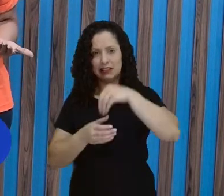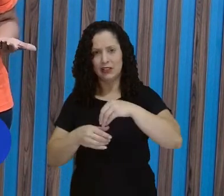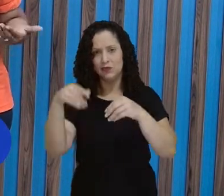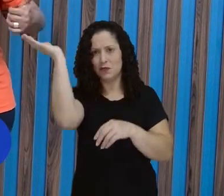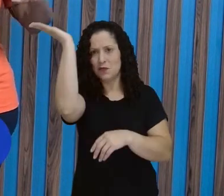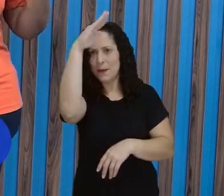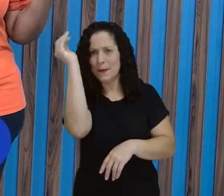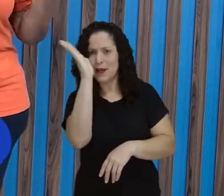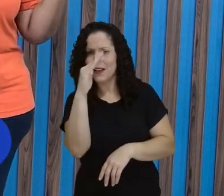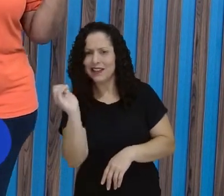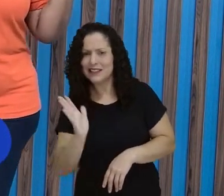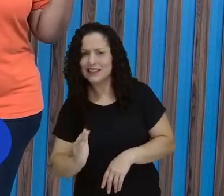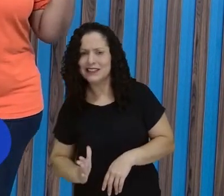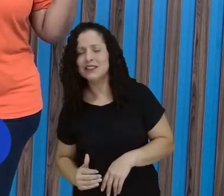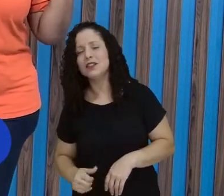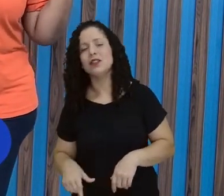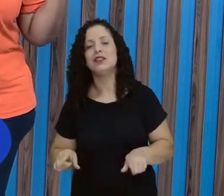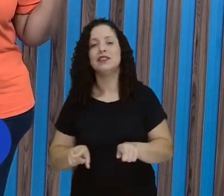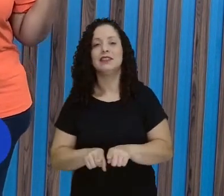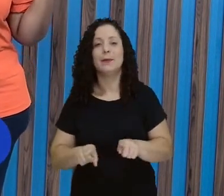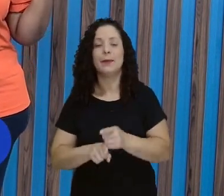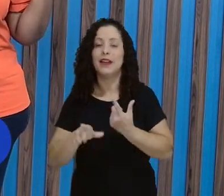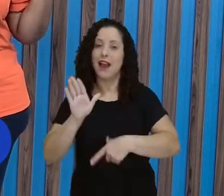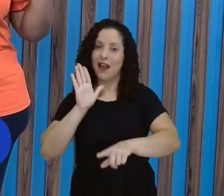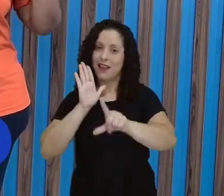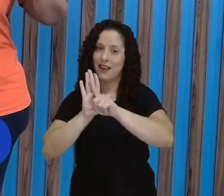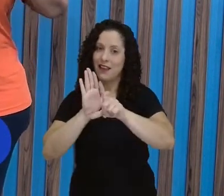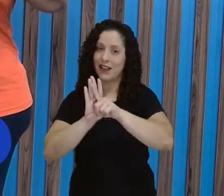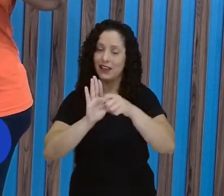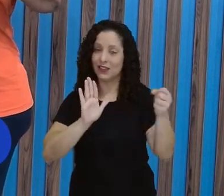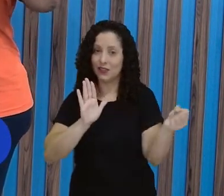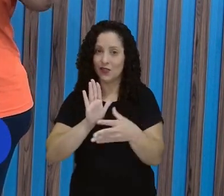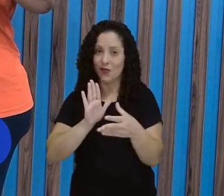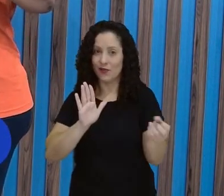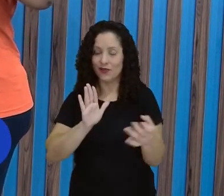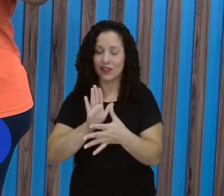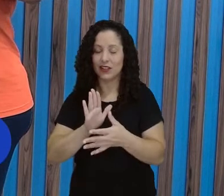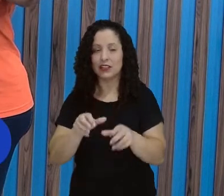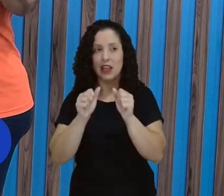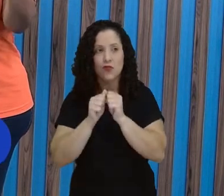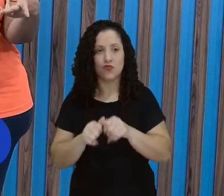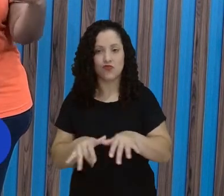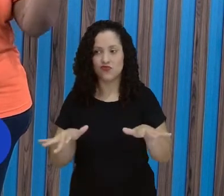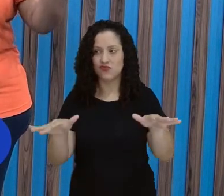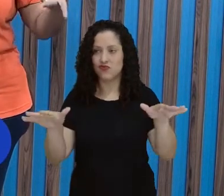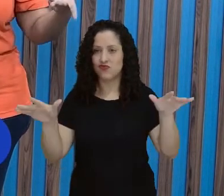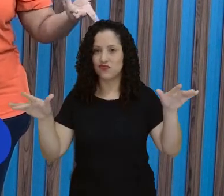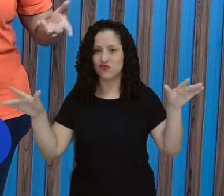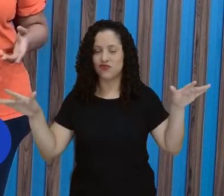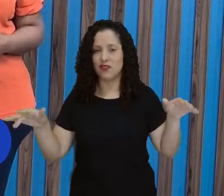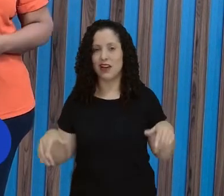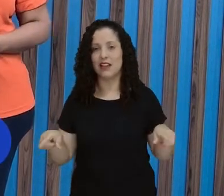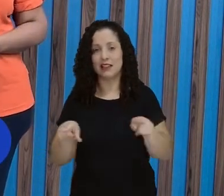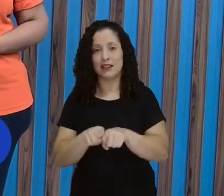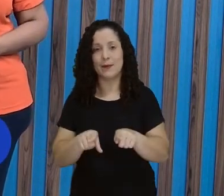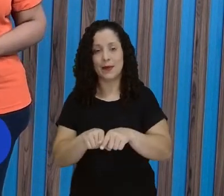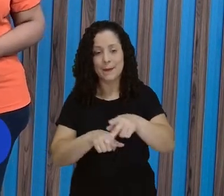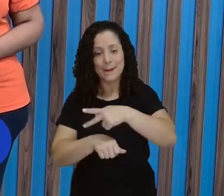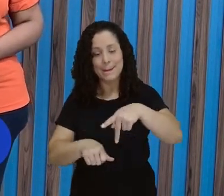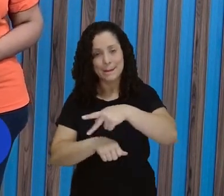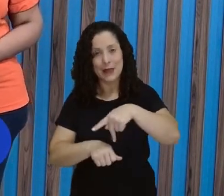abrangência maior, com a nova lei ortográfica que teve, abrange os países que falam português. Vê